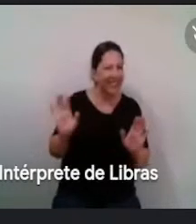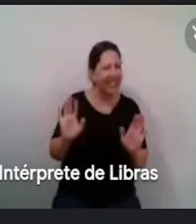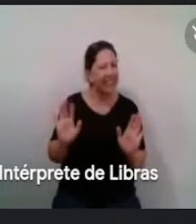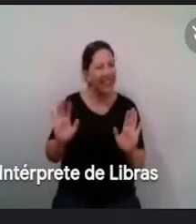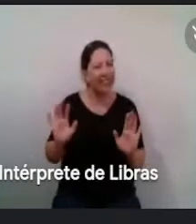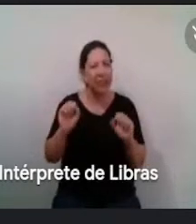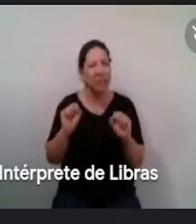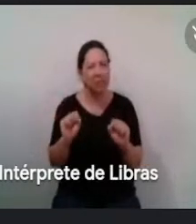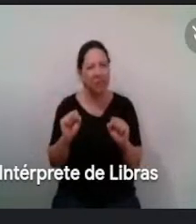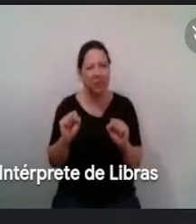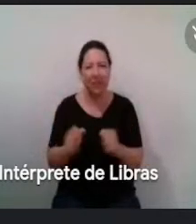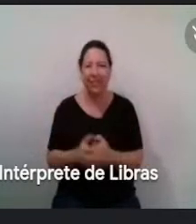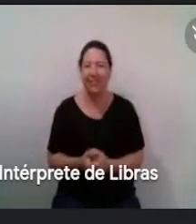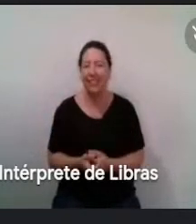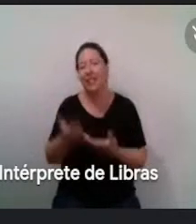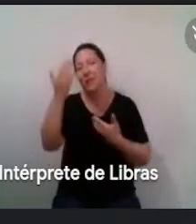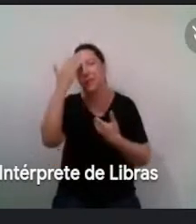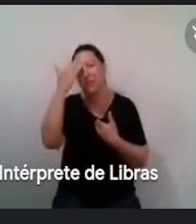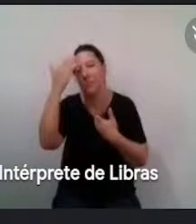participação de Vossa Excelência